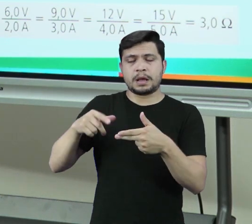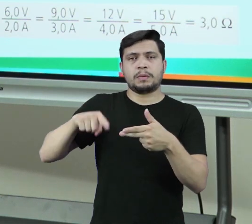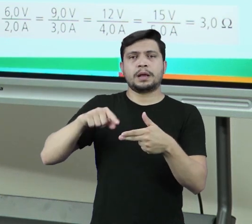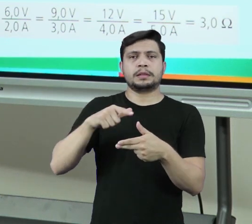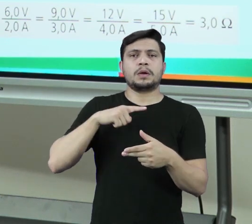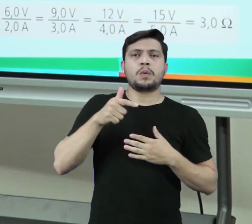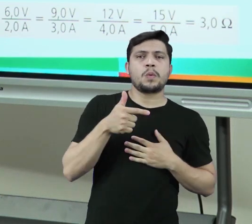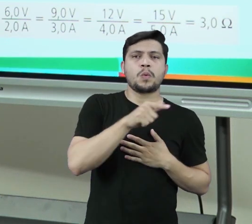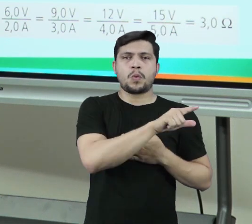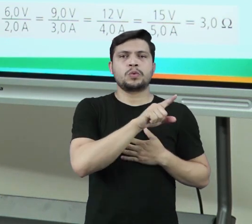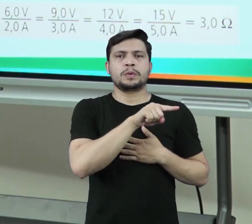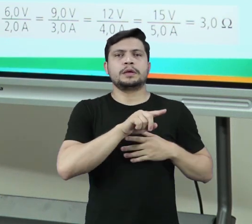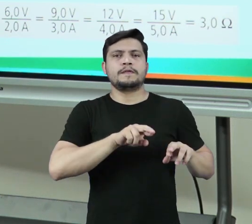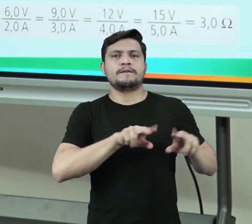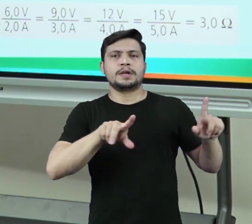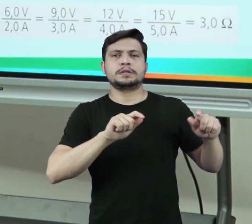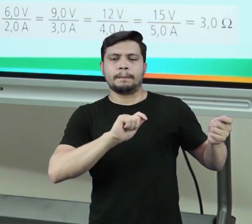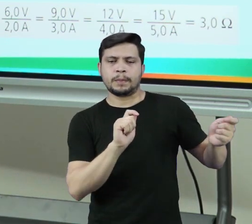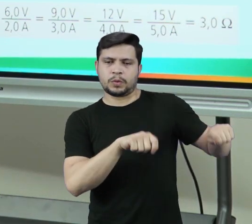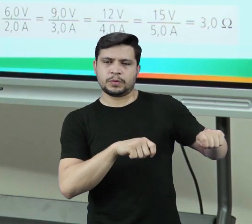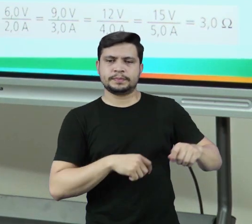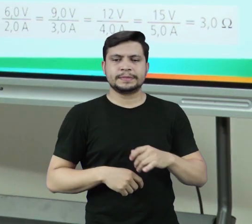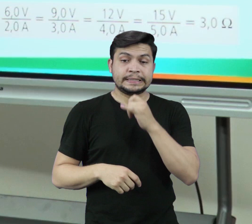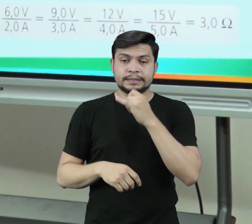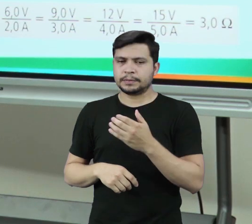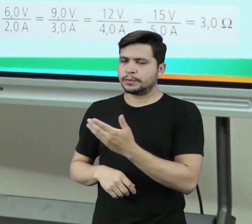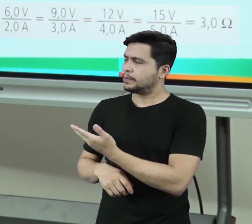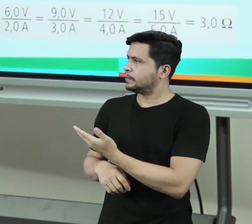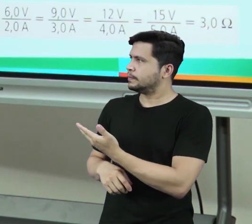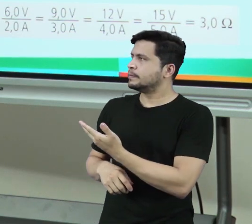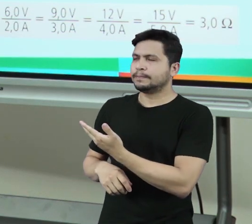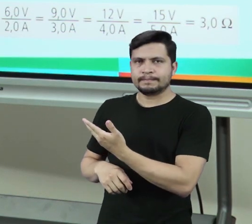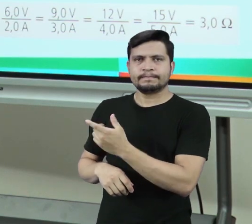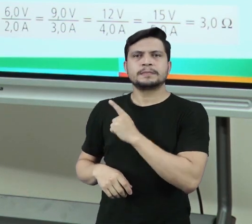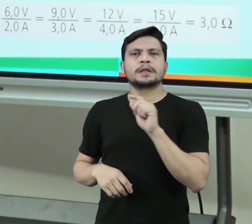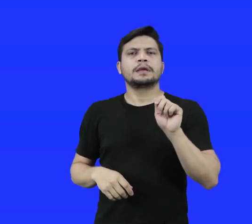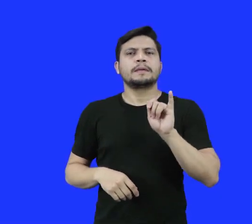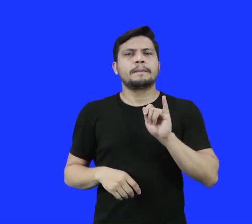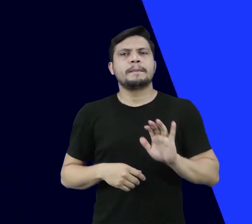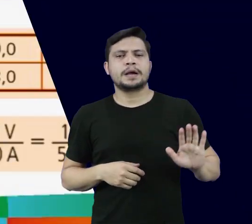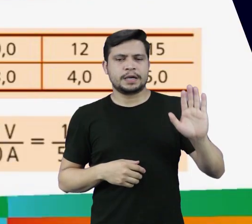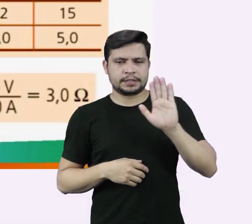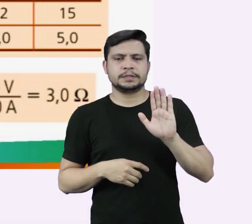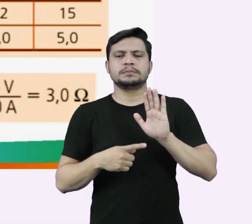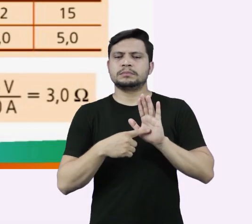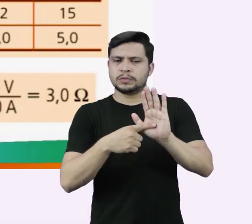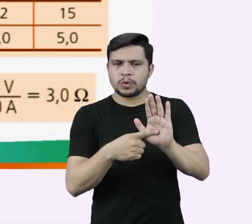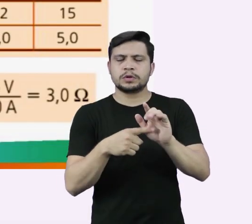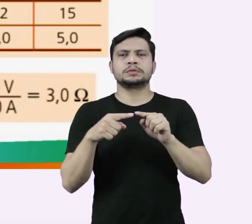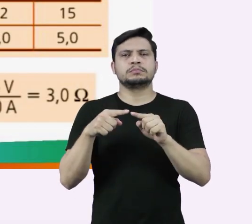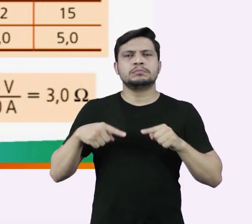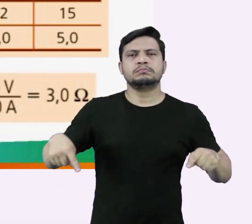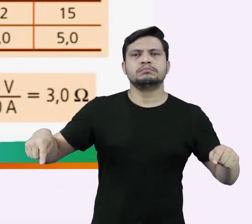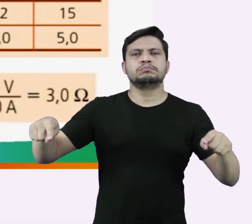uma diferença de potencial. Aqui no caso nós temos uma imagem representando mais ou menos um circuito simples, que contempla